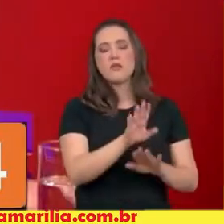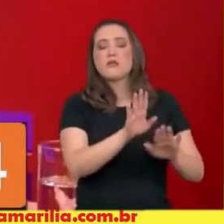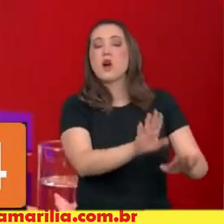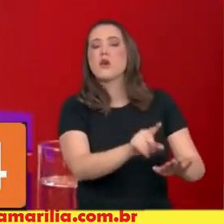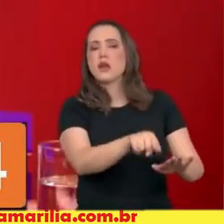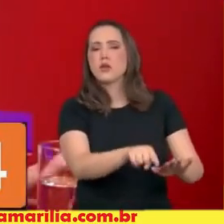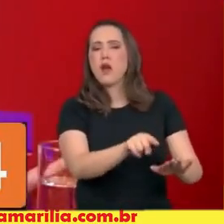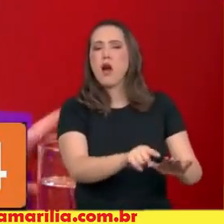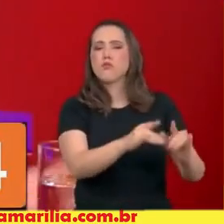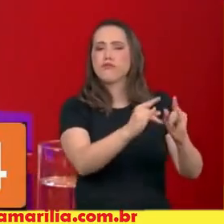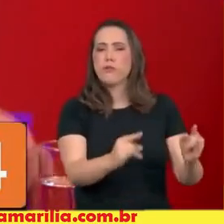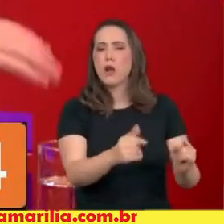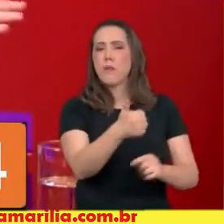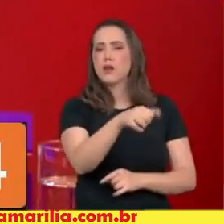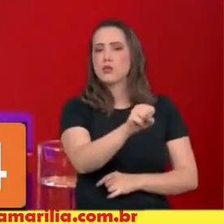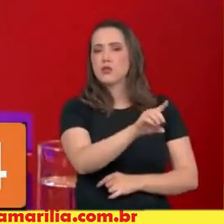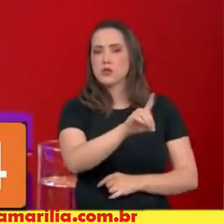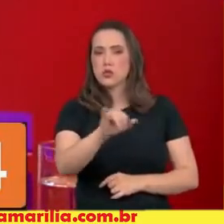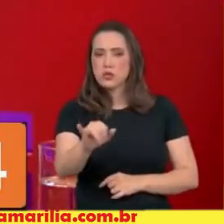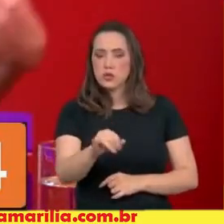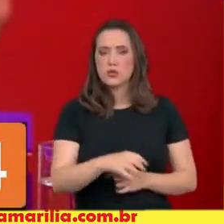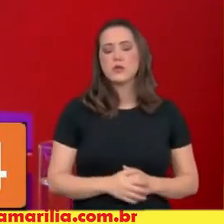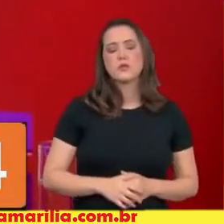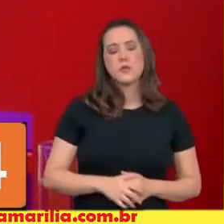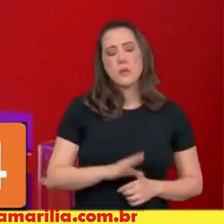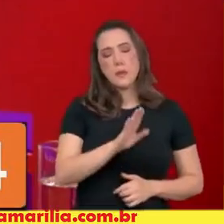primeira manifestação, ele chega na praça. Na segunda manifestação,